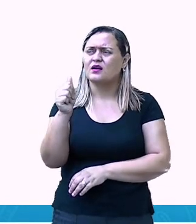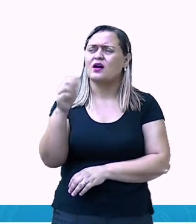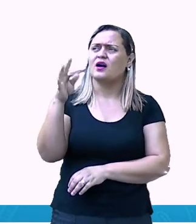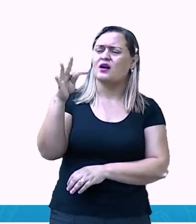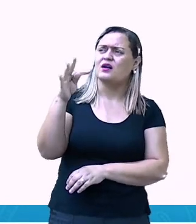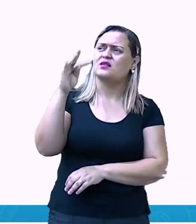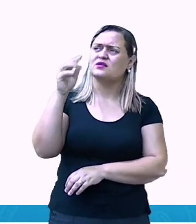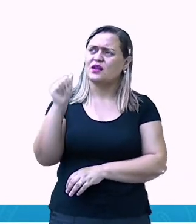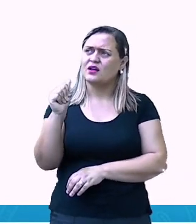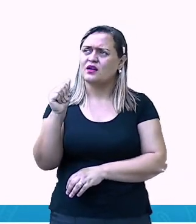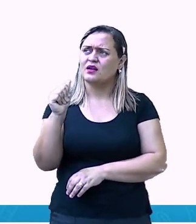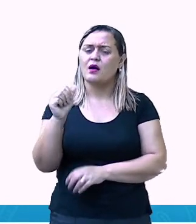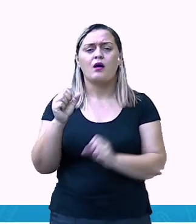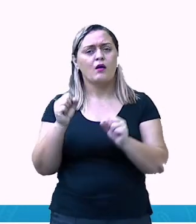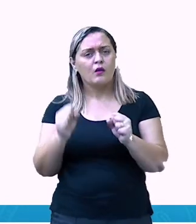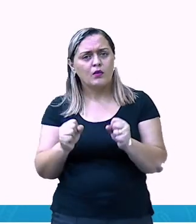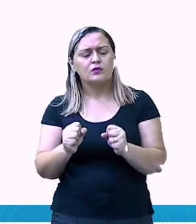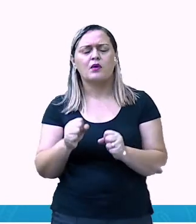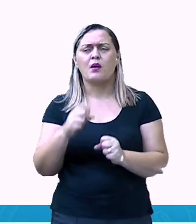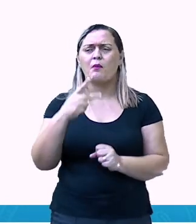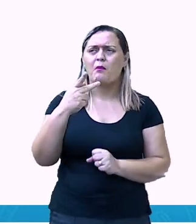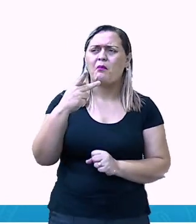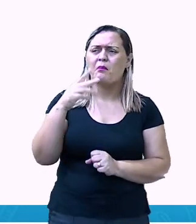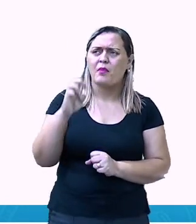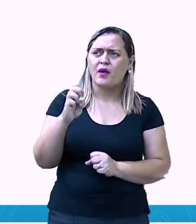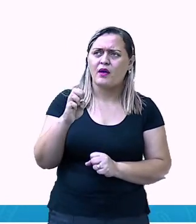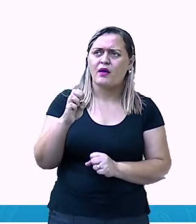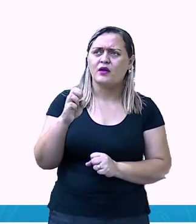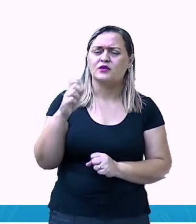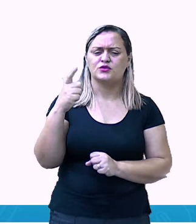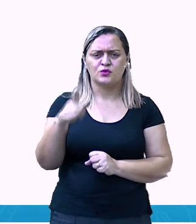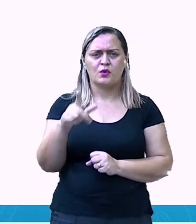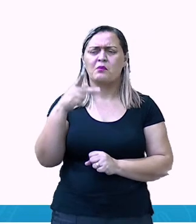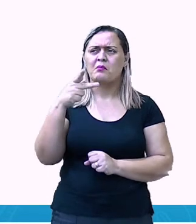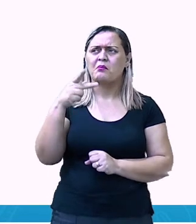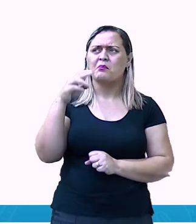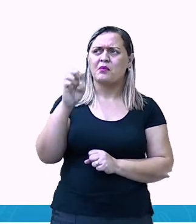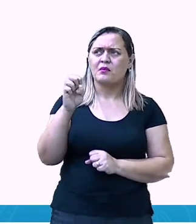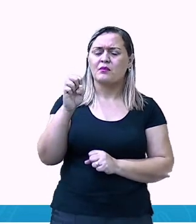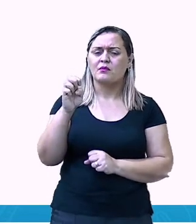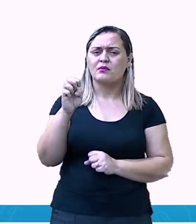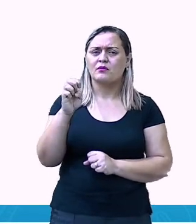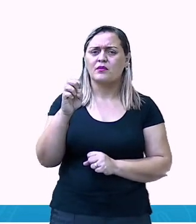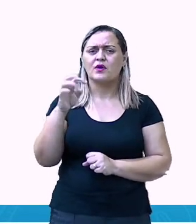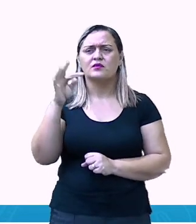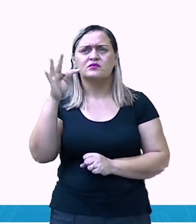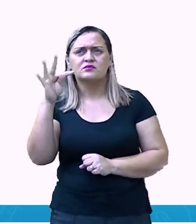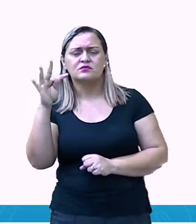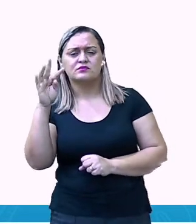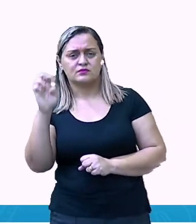Depois, pé, pé, pé, té, té, té. Agora eu vou juntar.